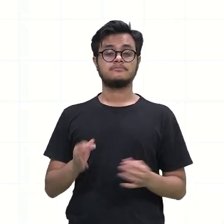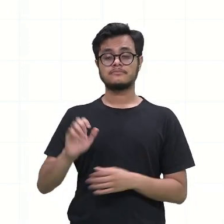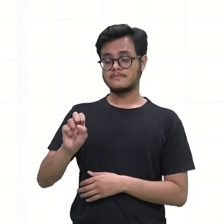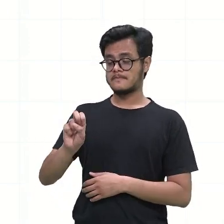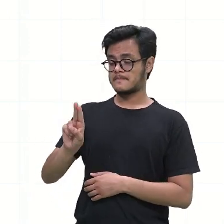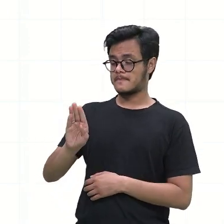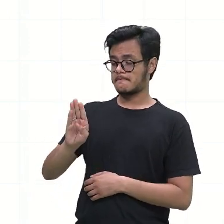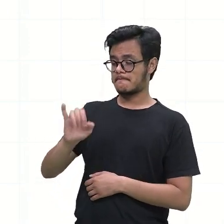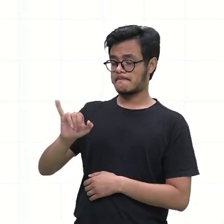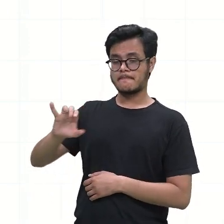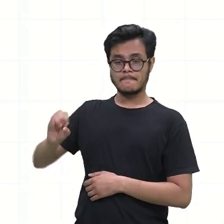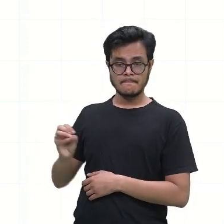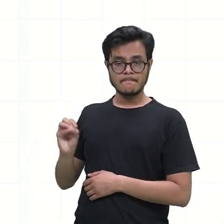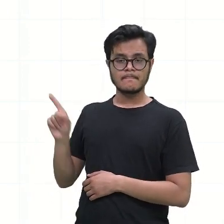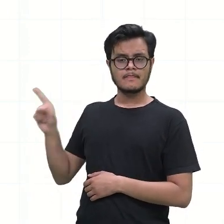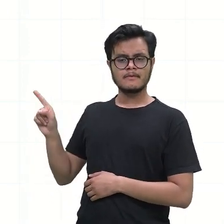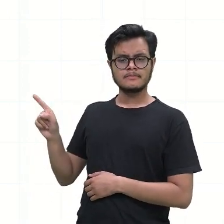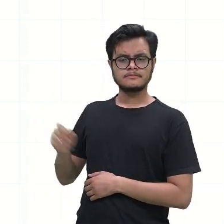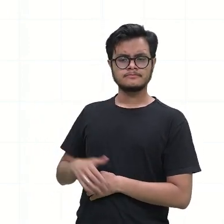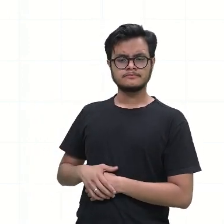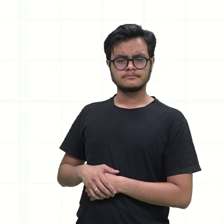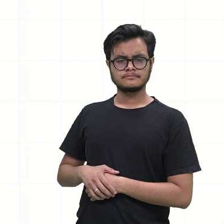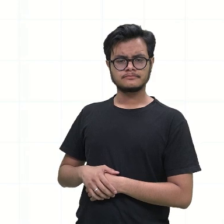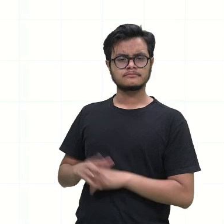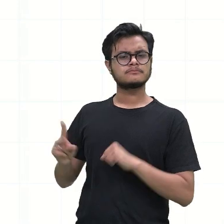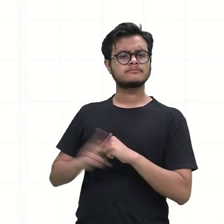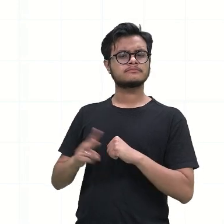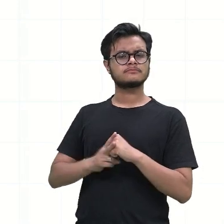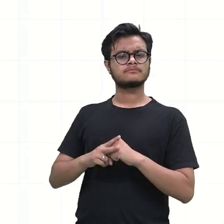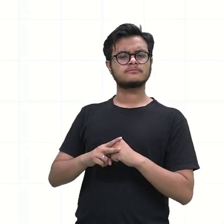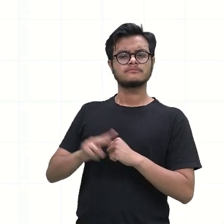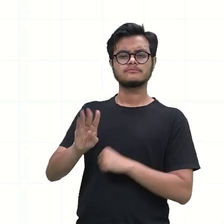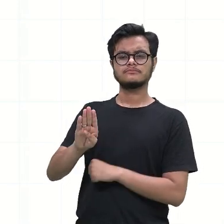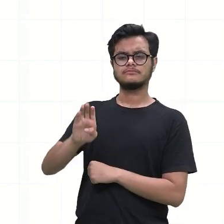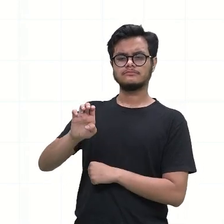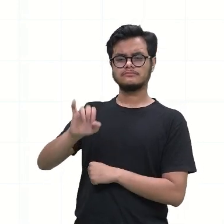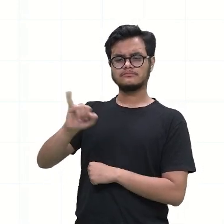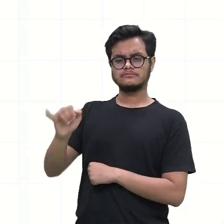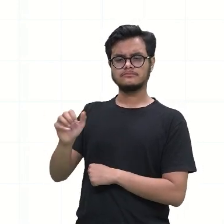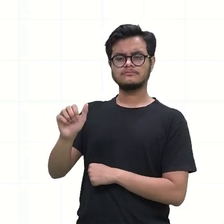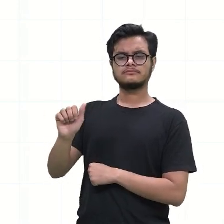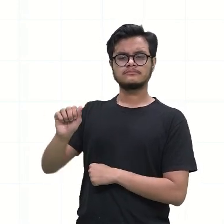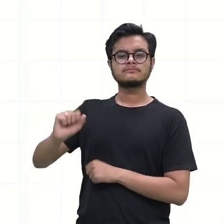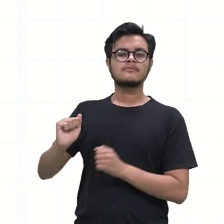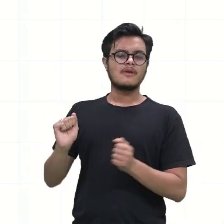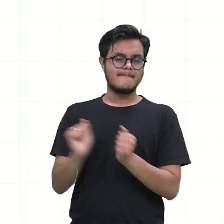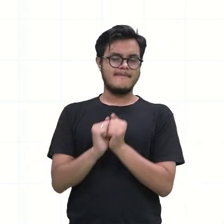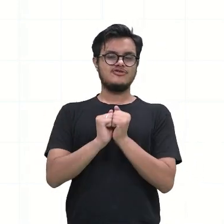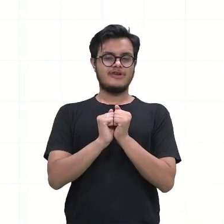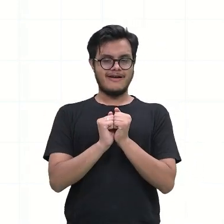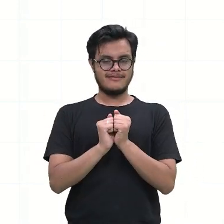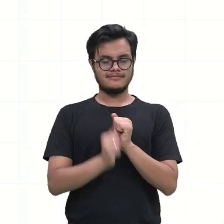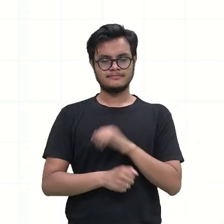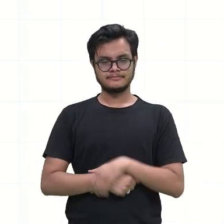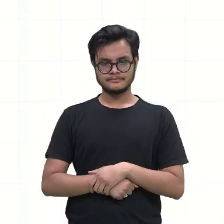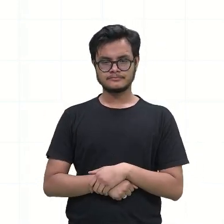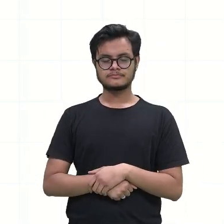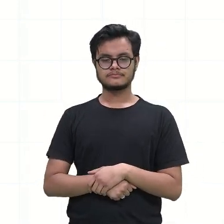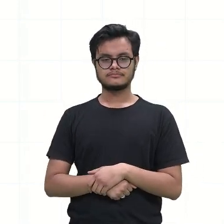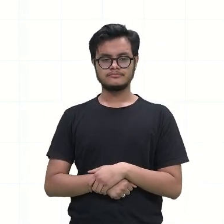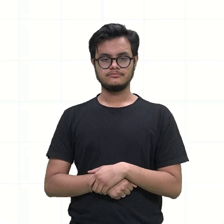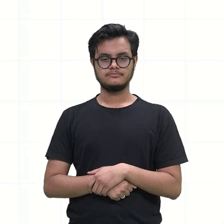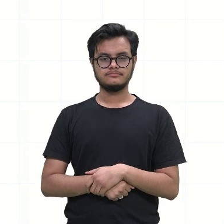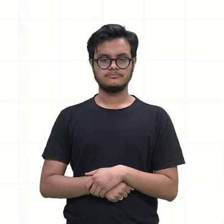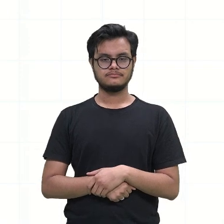eu beijo. Exemplo do verbo beijar, né? É uma ação. Beijar, eu beijo, tu beijas, e